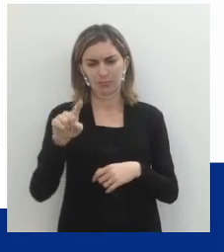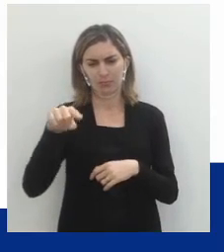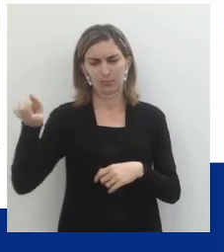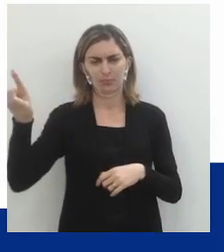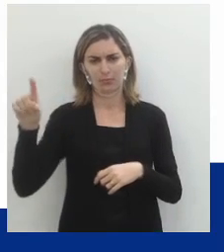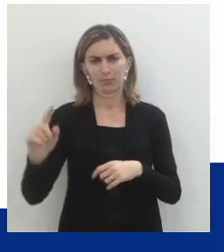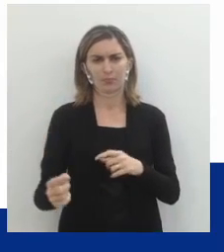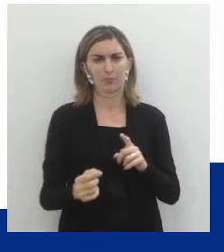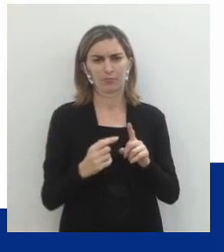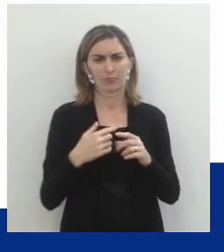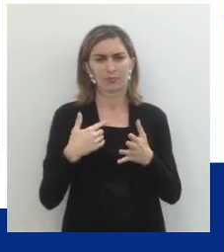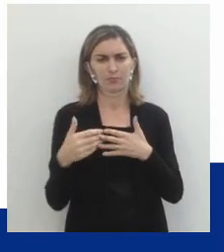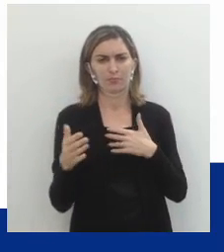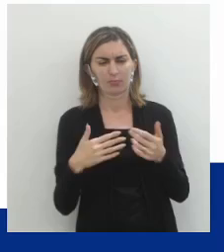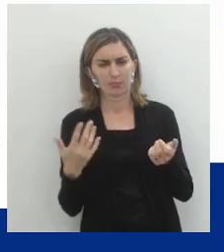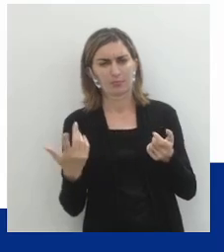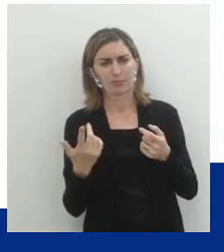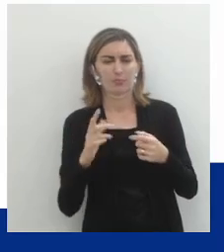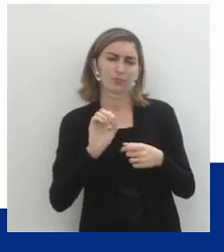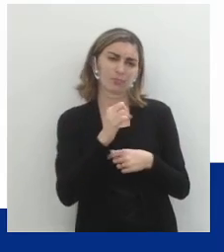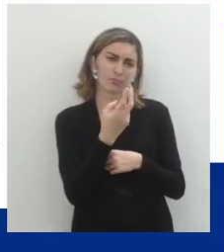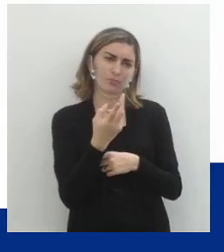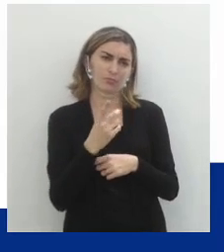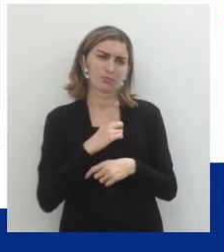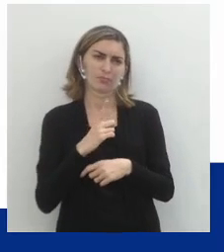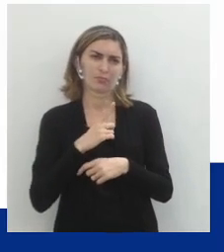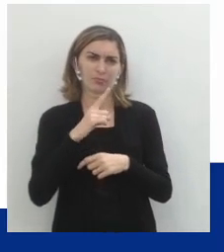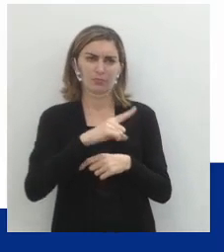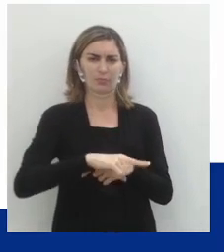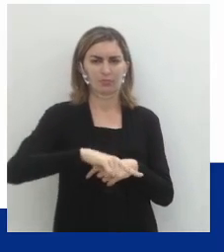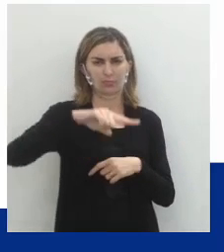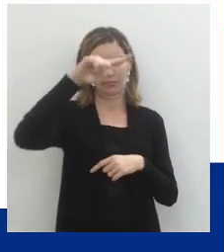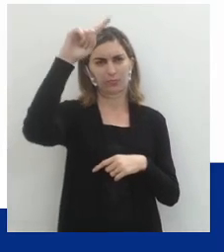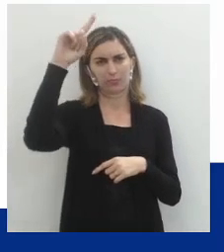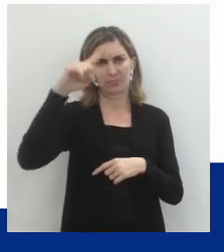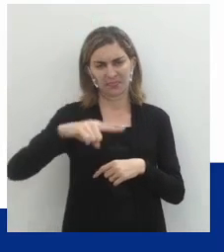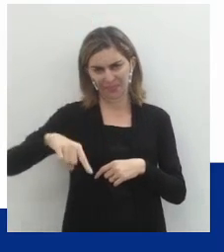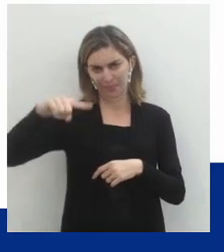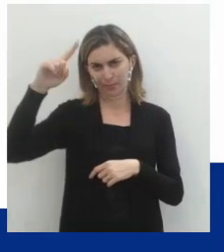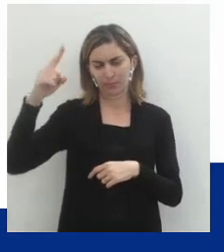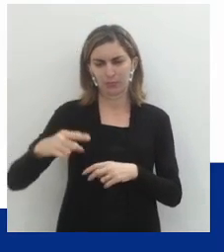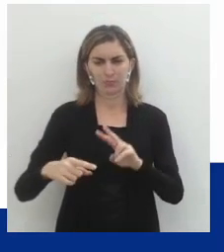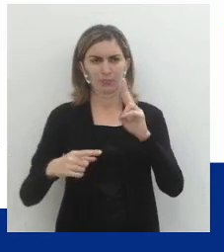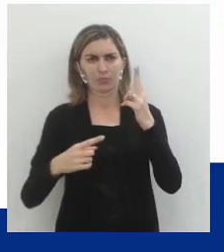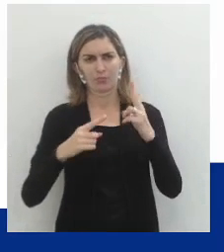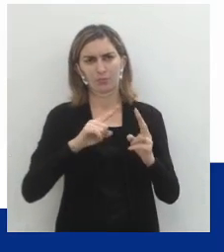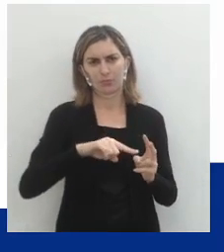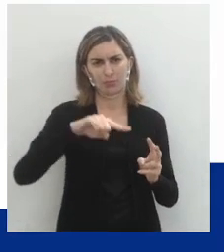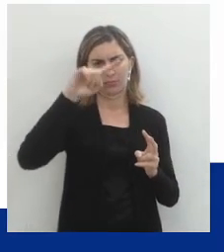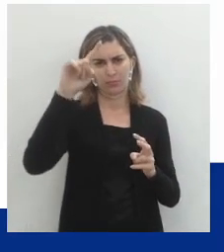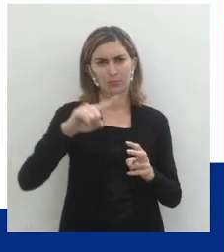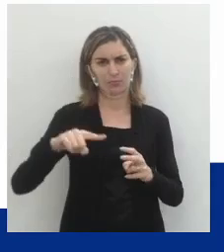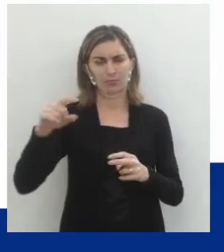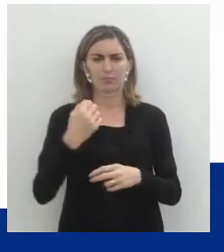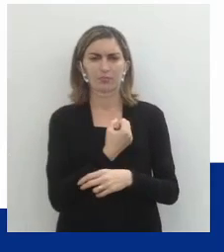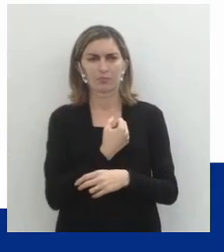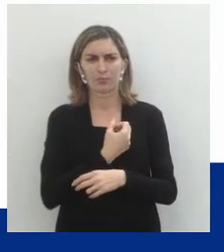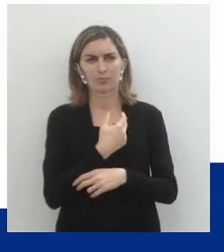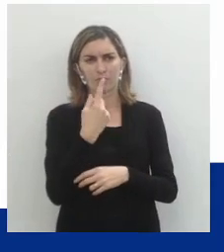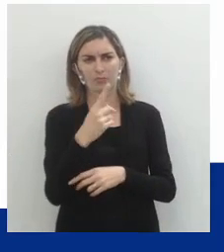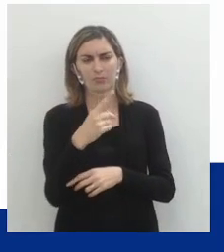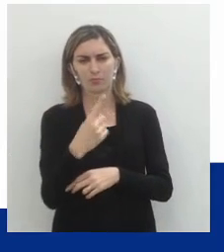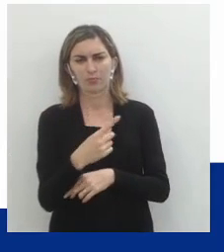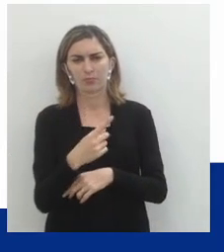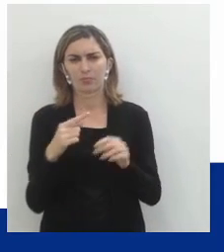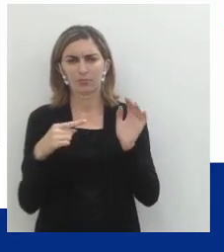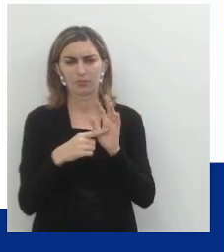para cima, ou seja, aqui eu tenho uma amplitude que vai ser de 2 unidades por causa desse número daqui, ó, ou seja,